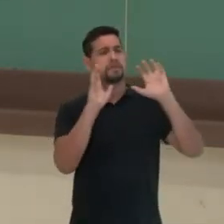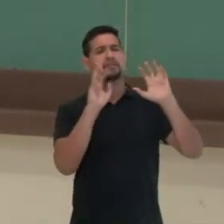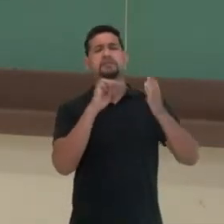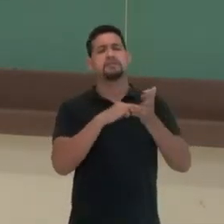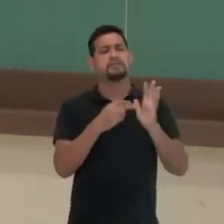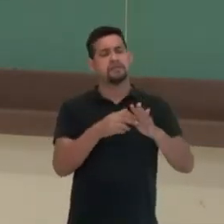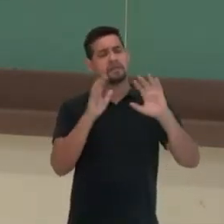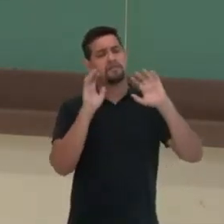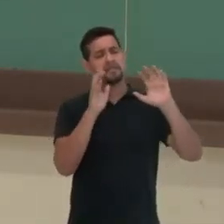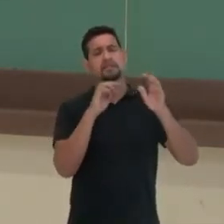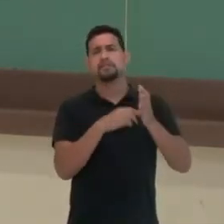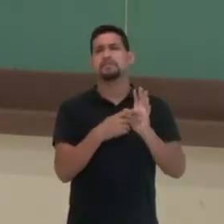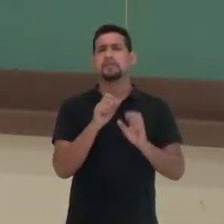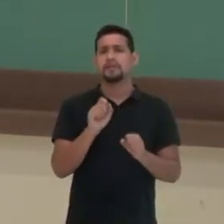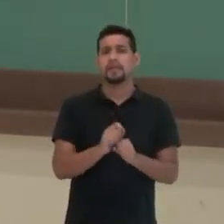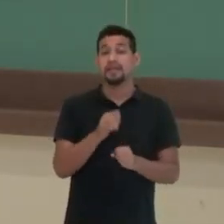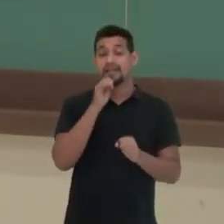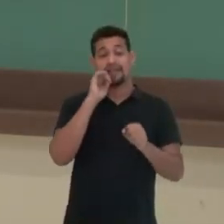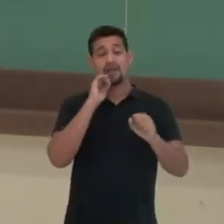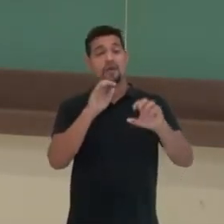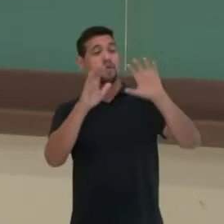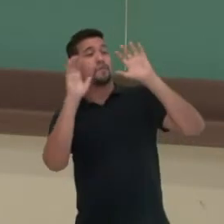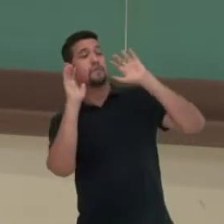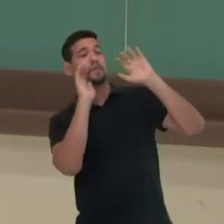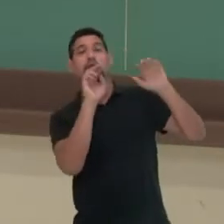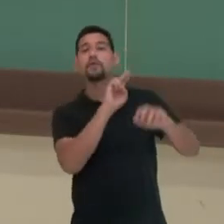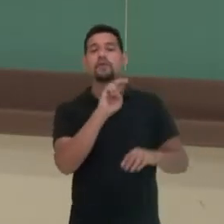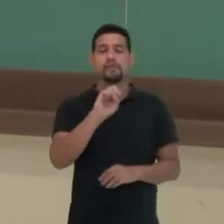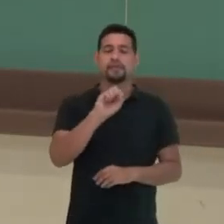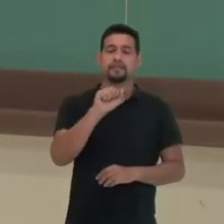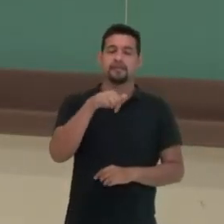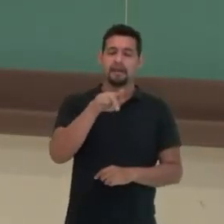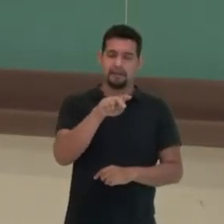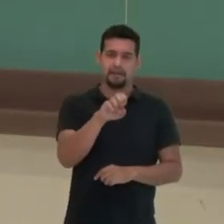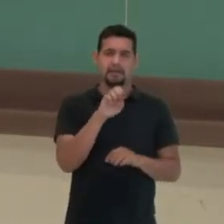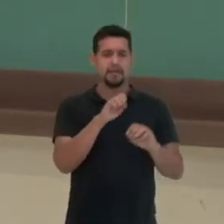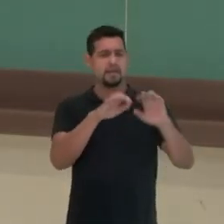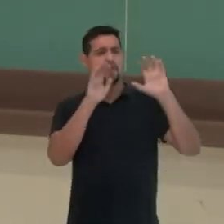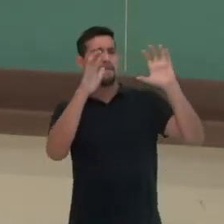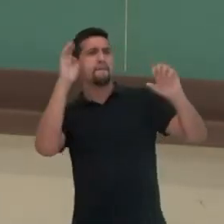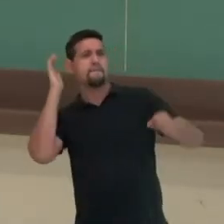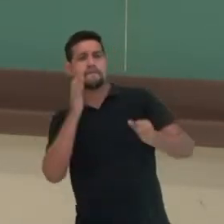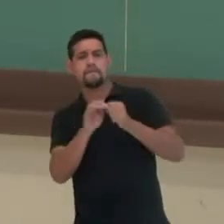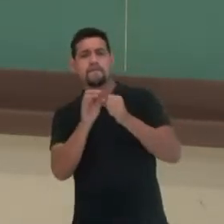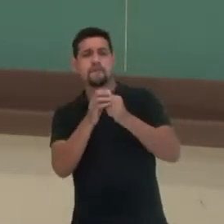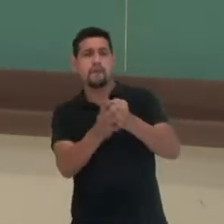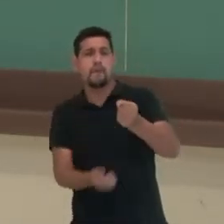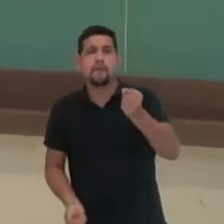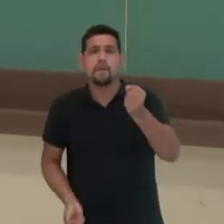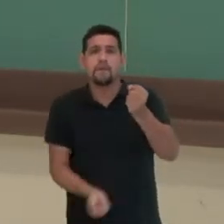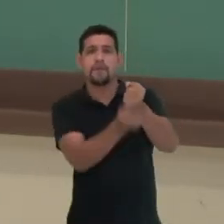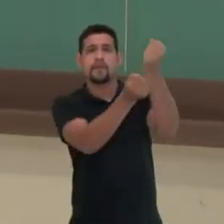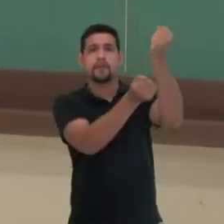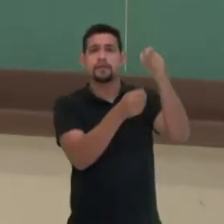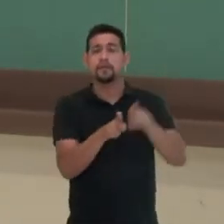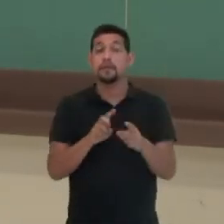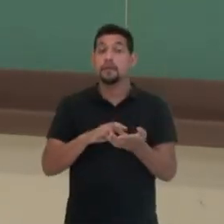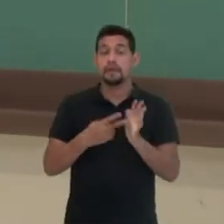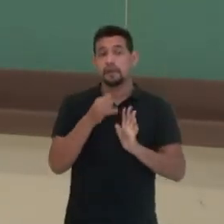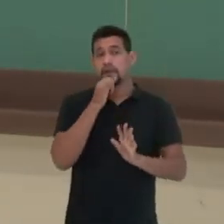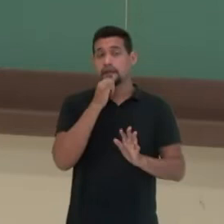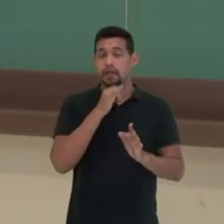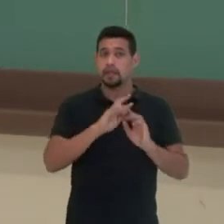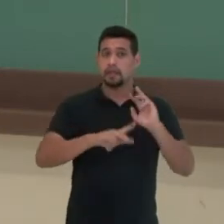fazer o saque? É lançar a bola para a quadra adversária, né? E